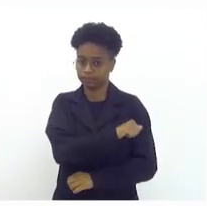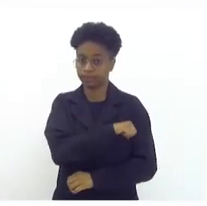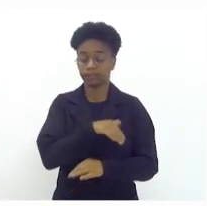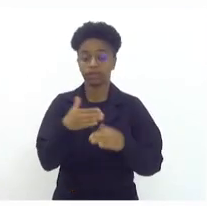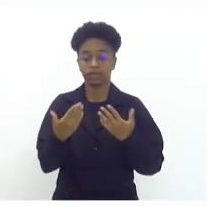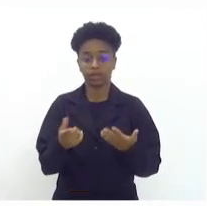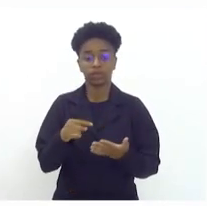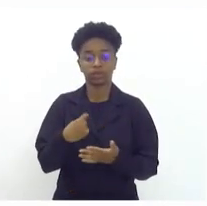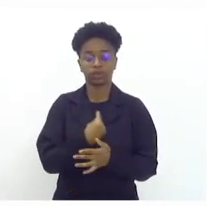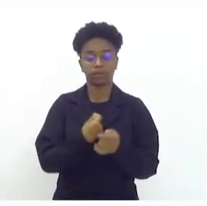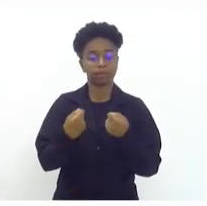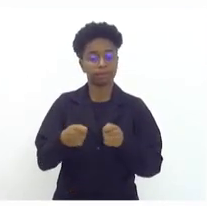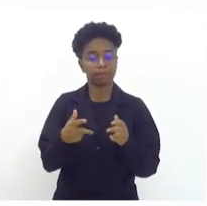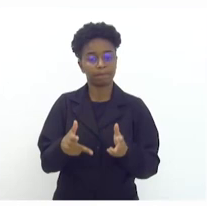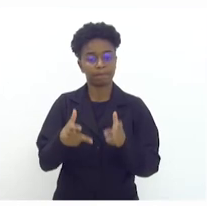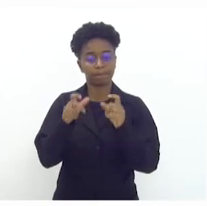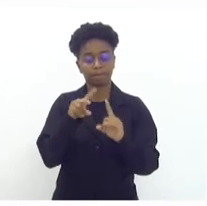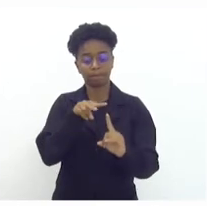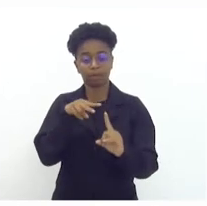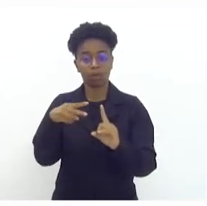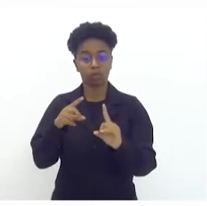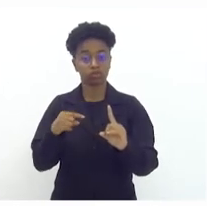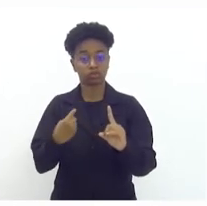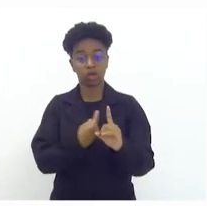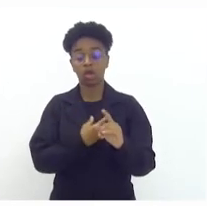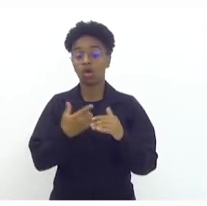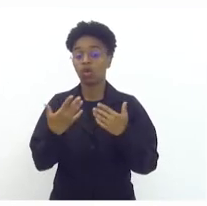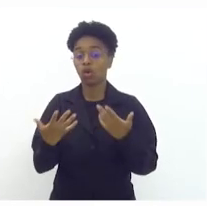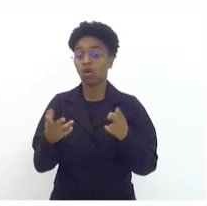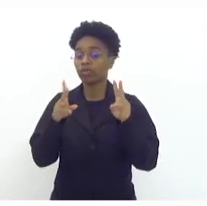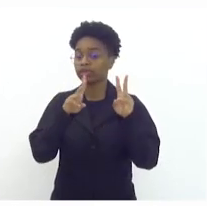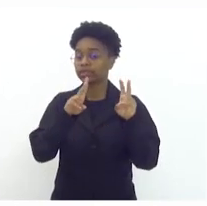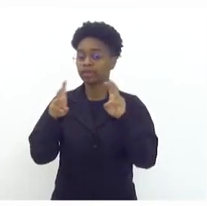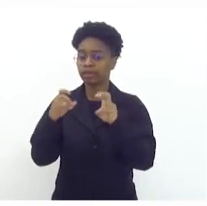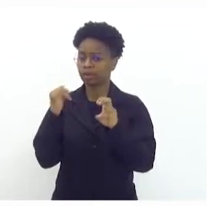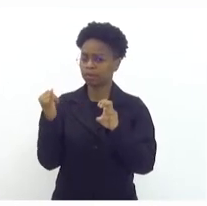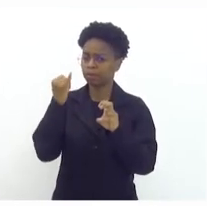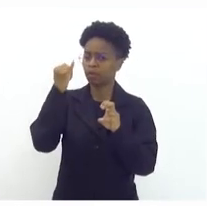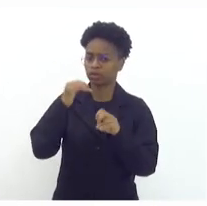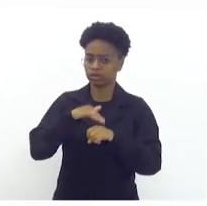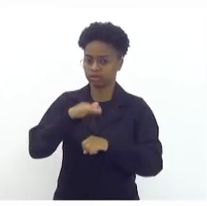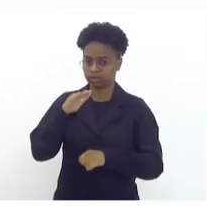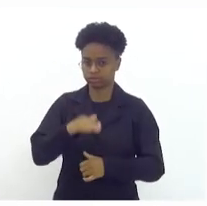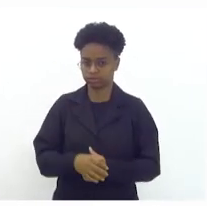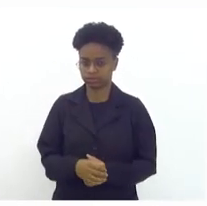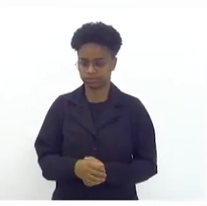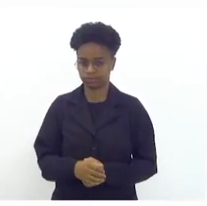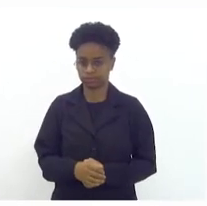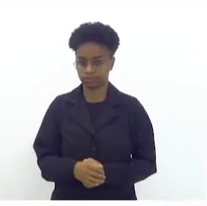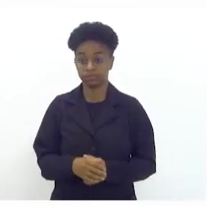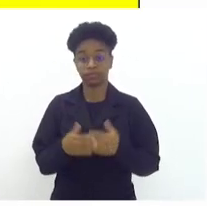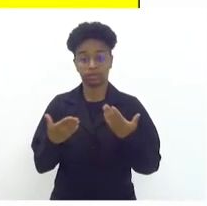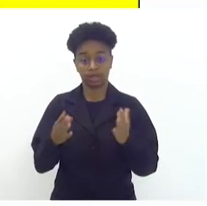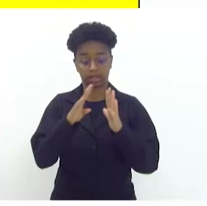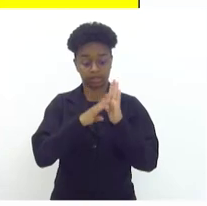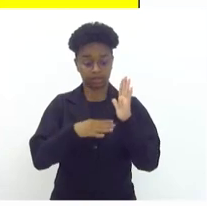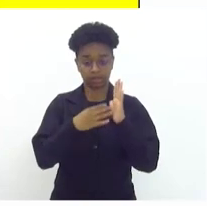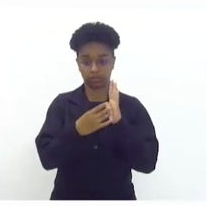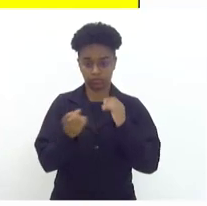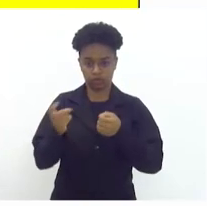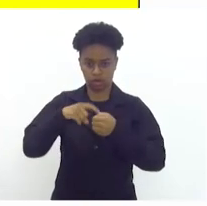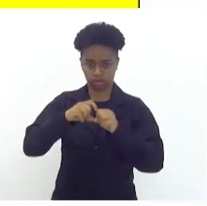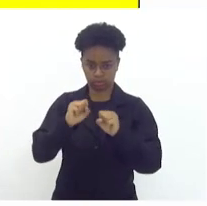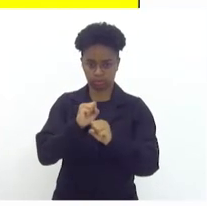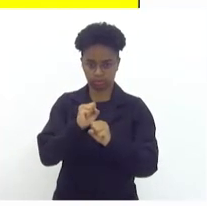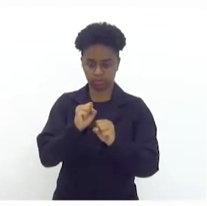é ponto de vista quer dizer quais são as questões mais importantes nossas pode por favor e ali nessa tabela